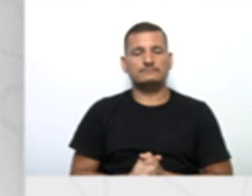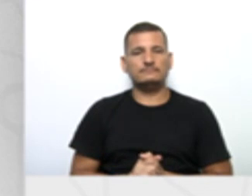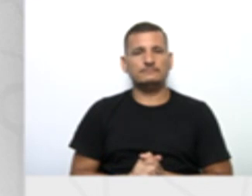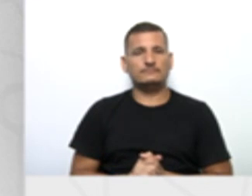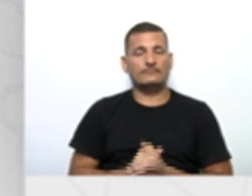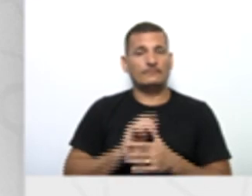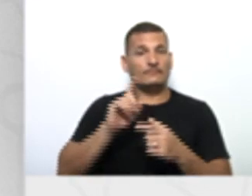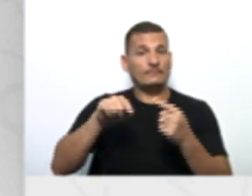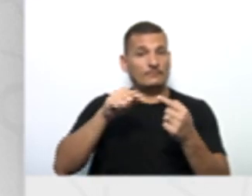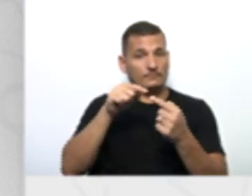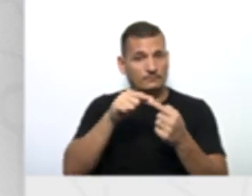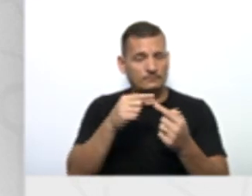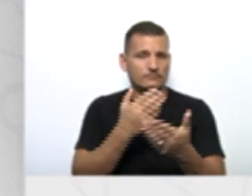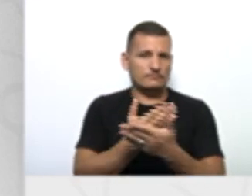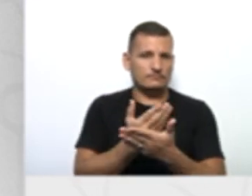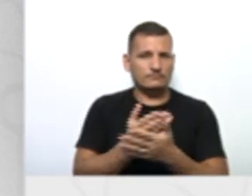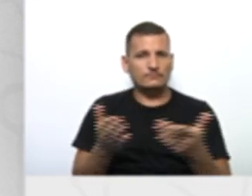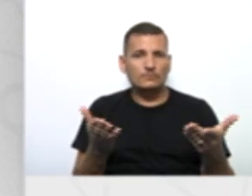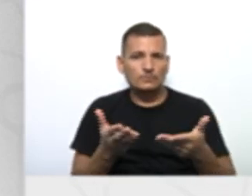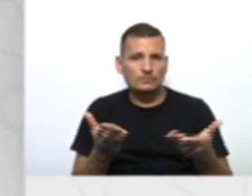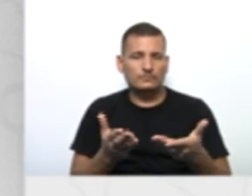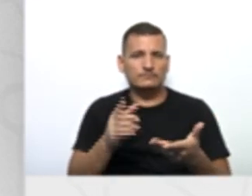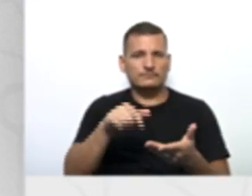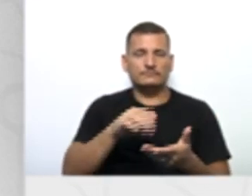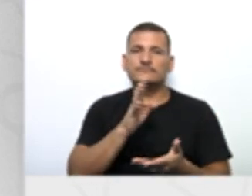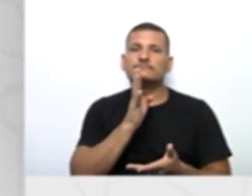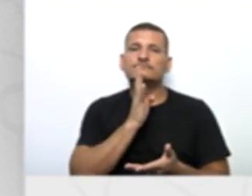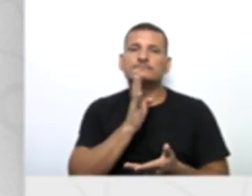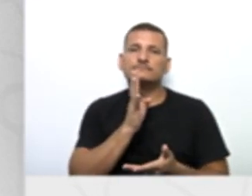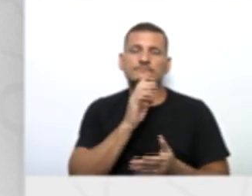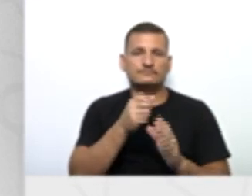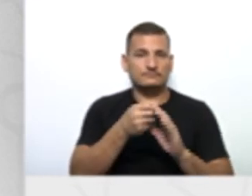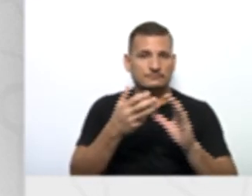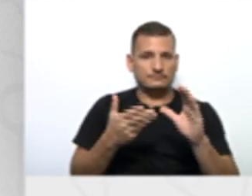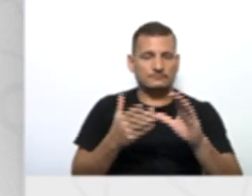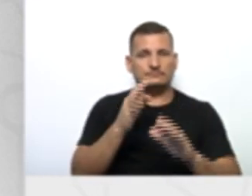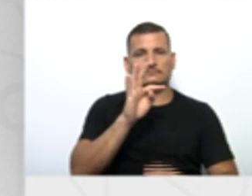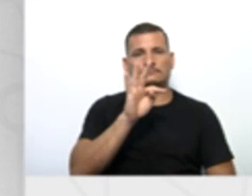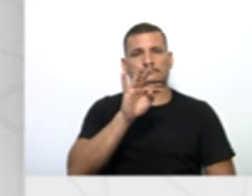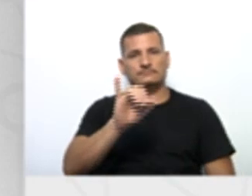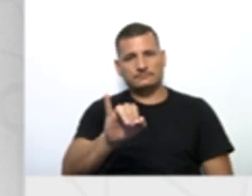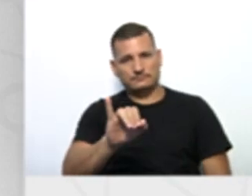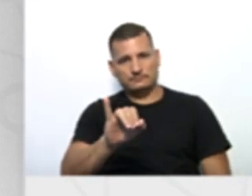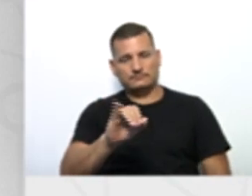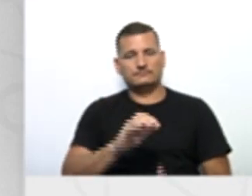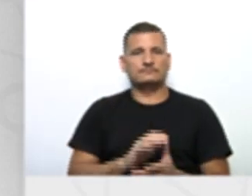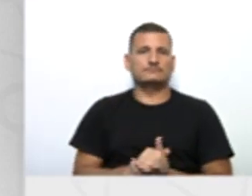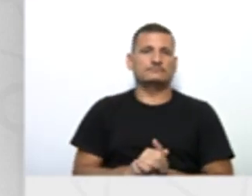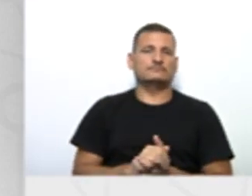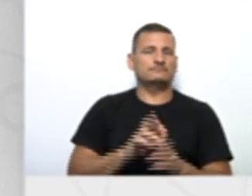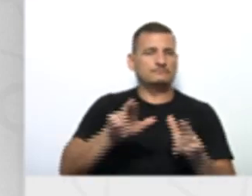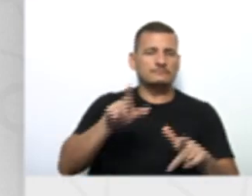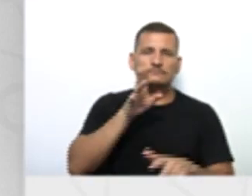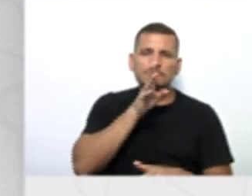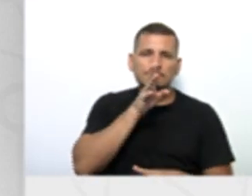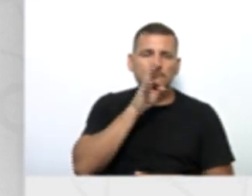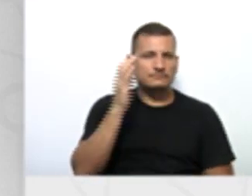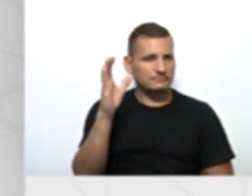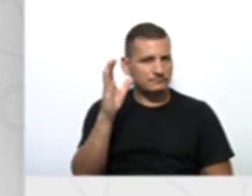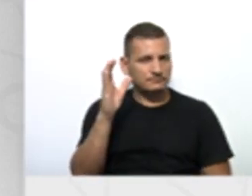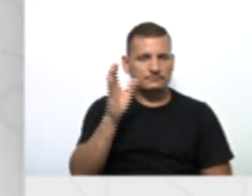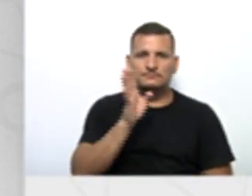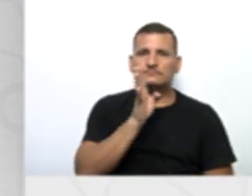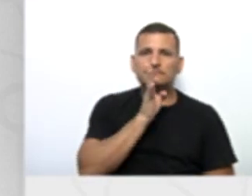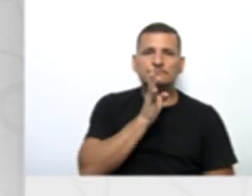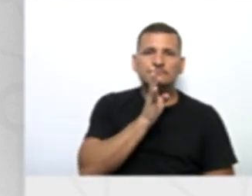O objetivo dessa aula é, portanto, conhecer as características de TI, diferenciar conhecimento científico e